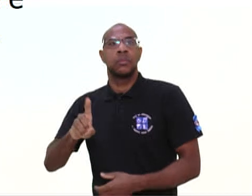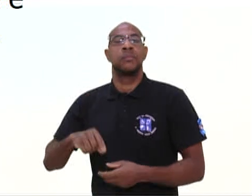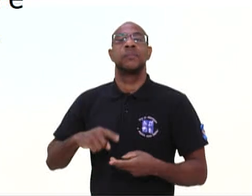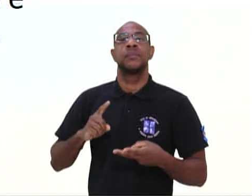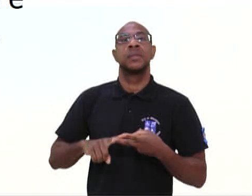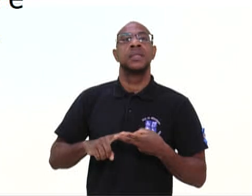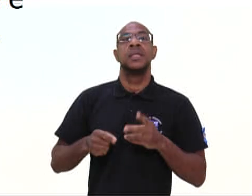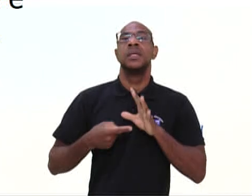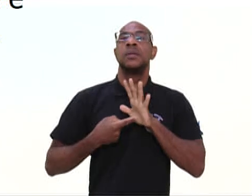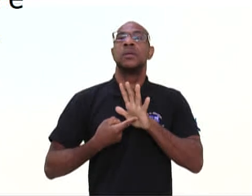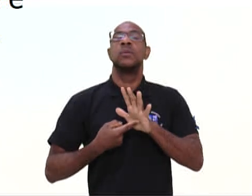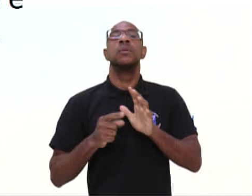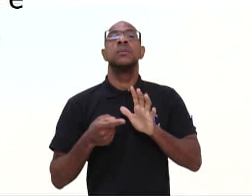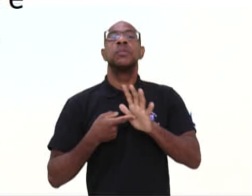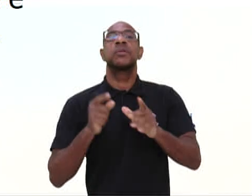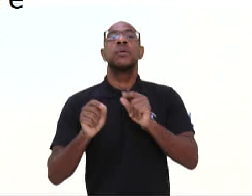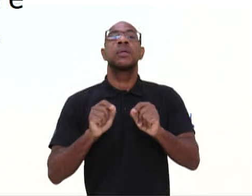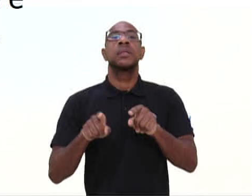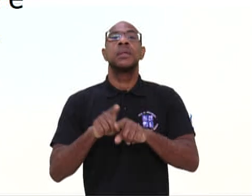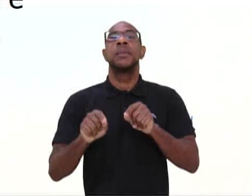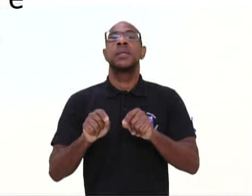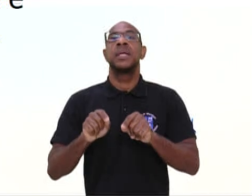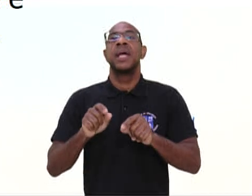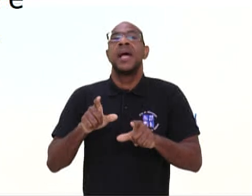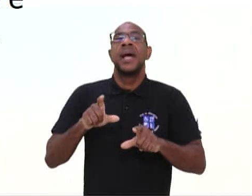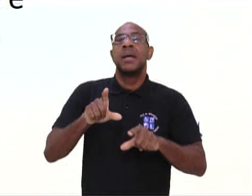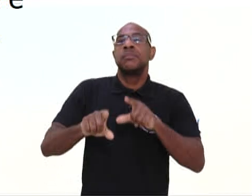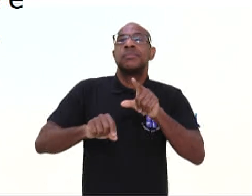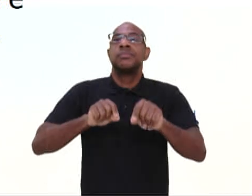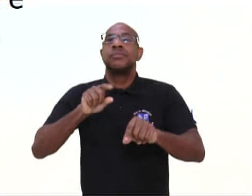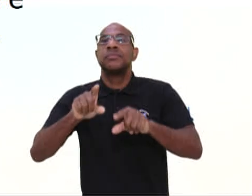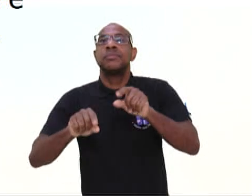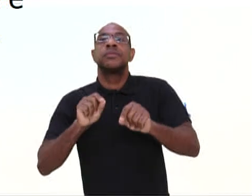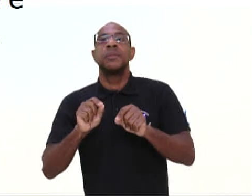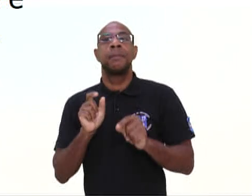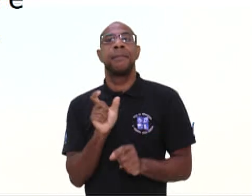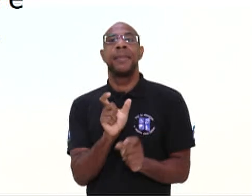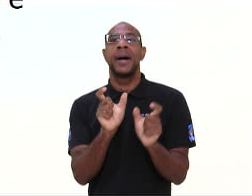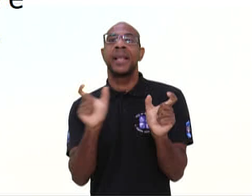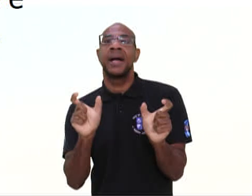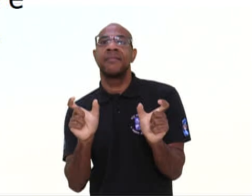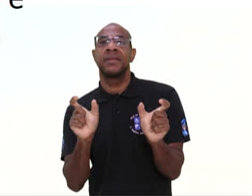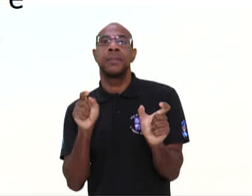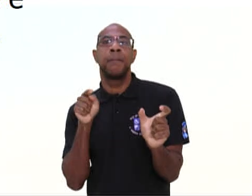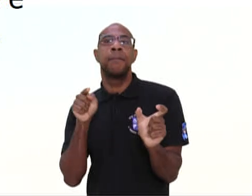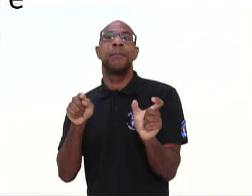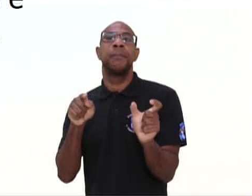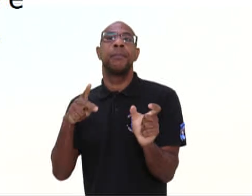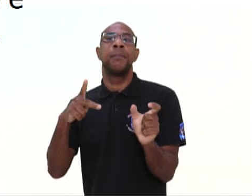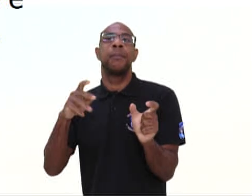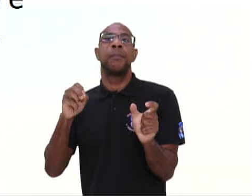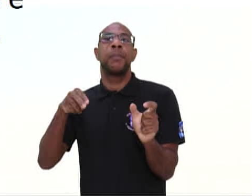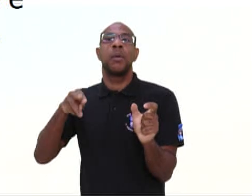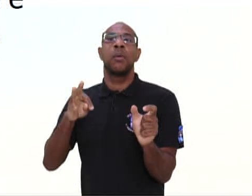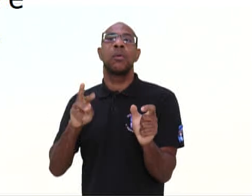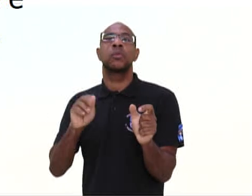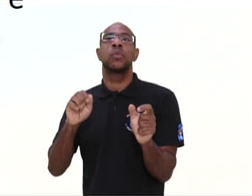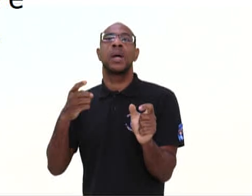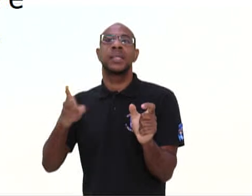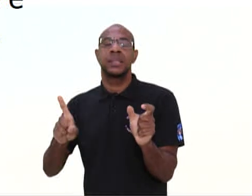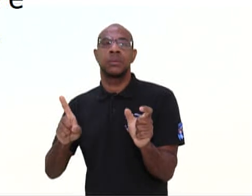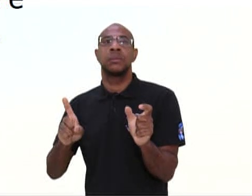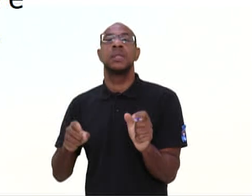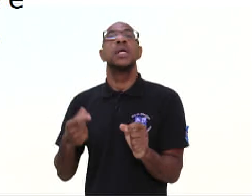sentido decorrentes de escolhas de palavras e da pontuação. Num terceiro e último movimento, vamos